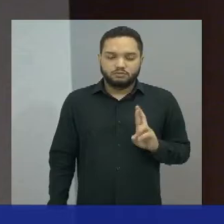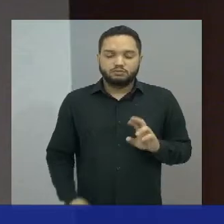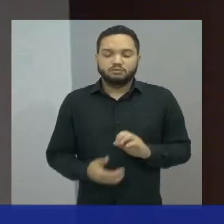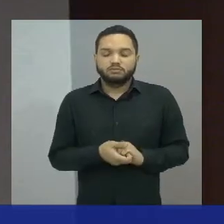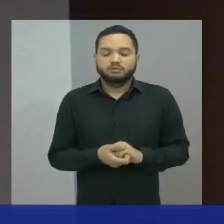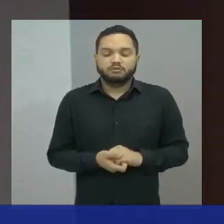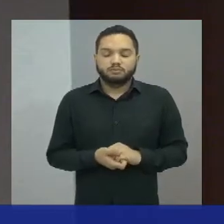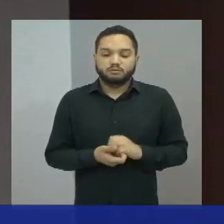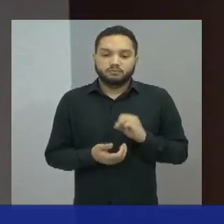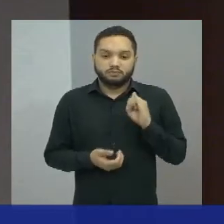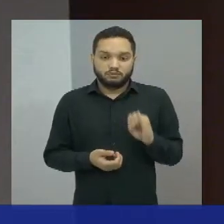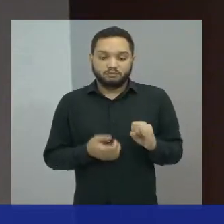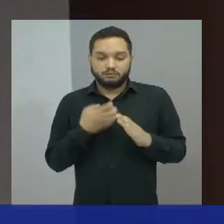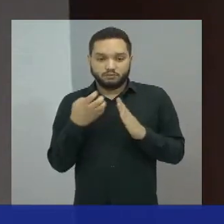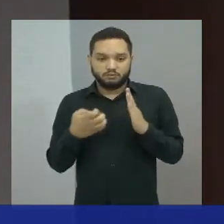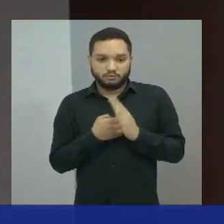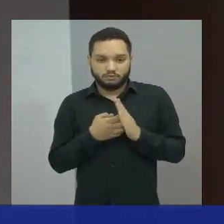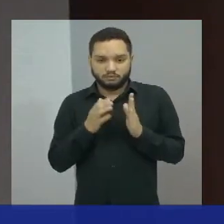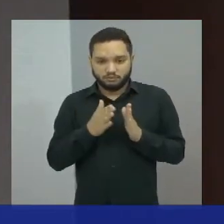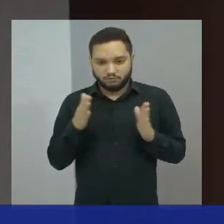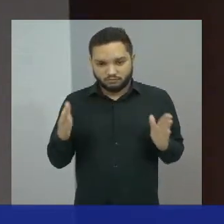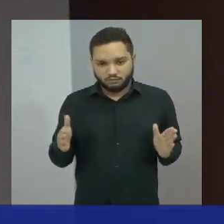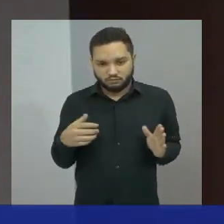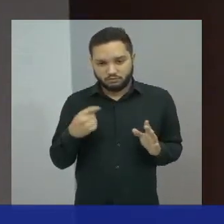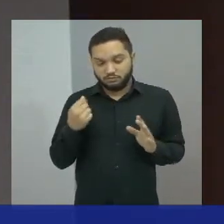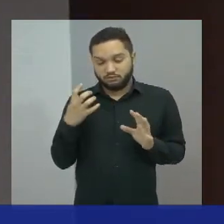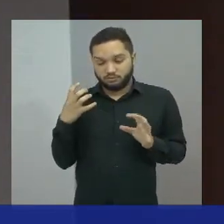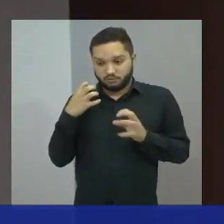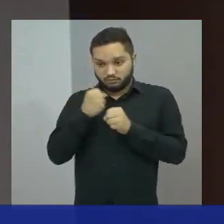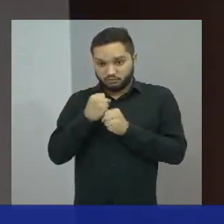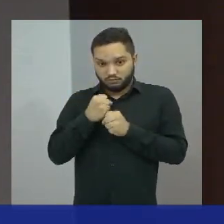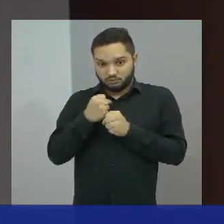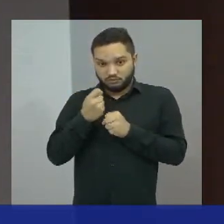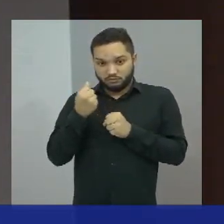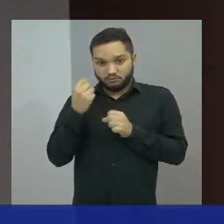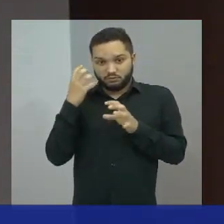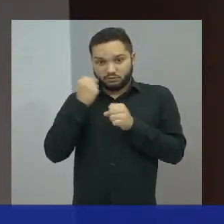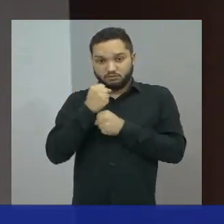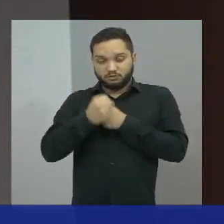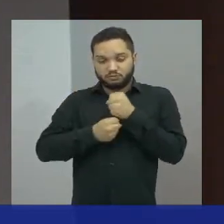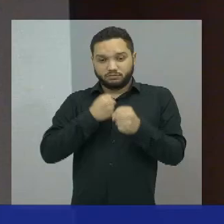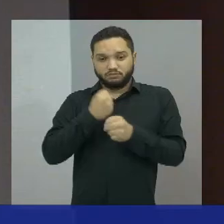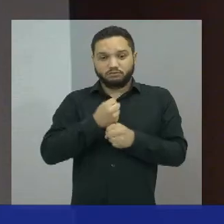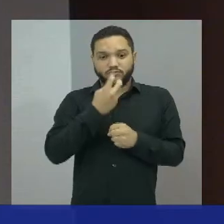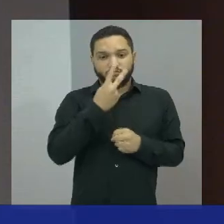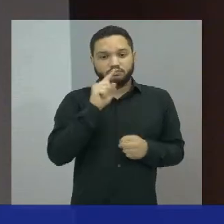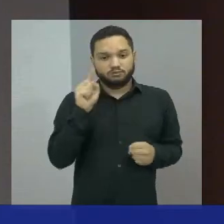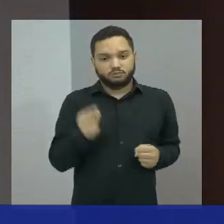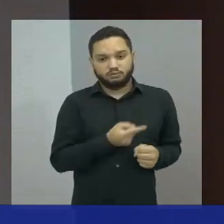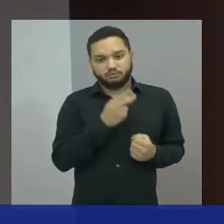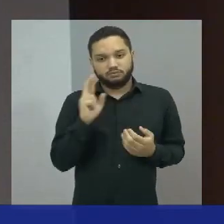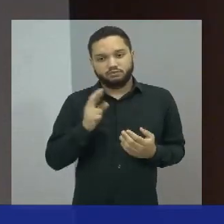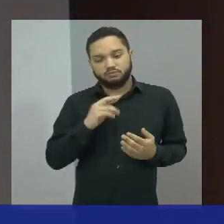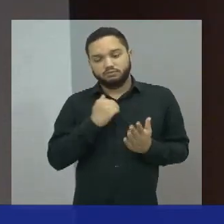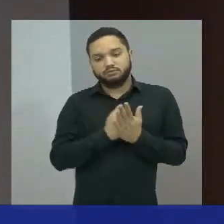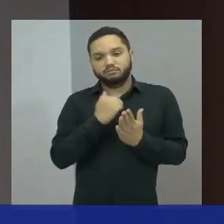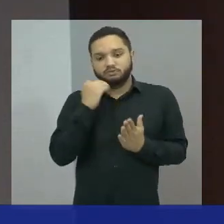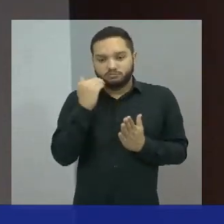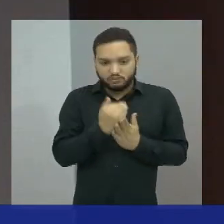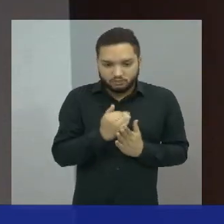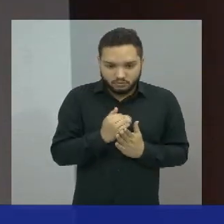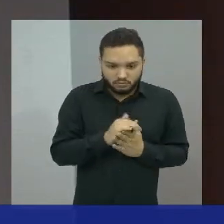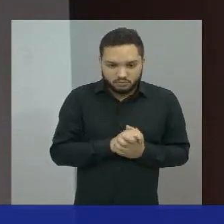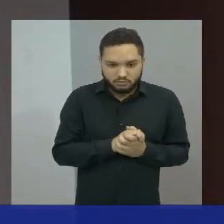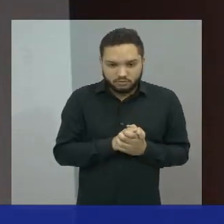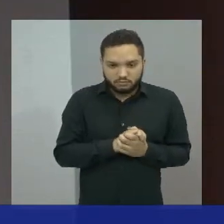Se for uma empresa de pequeno porte com faturamento anual de R$ 2 milhões, o valor da multa será maior. Veja que a infração